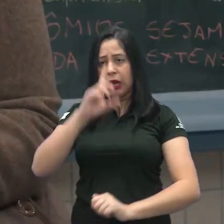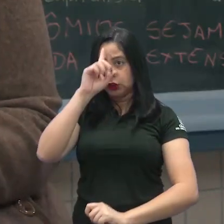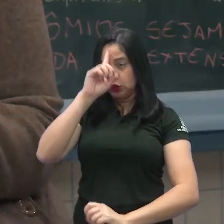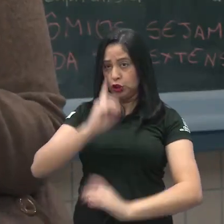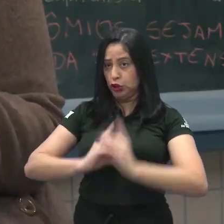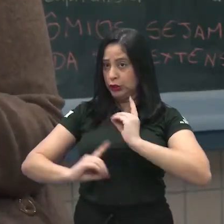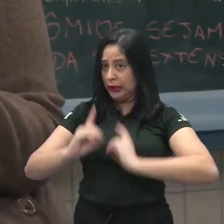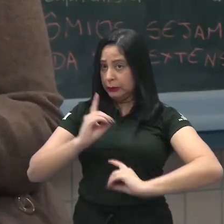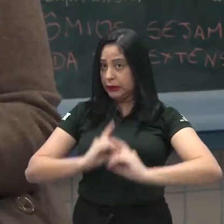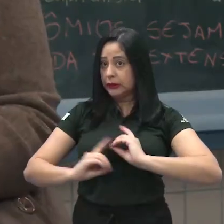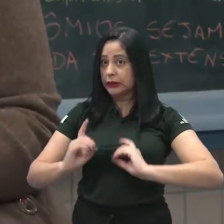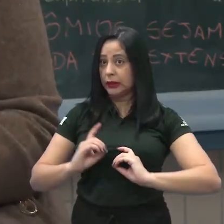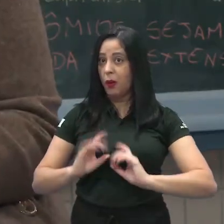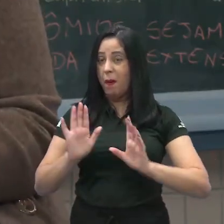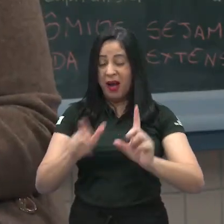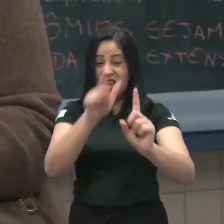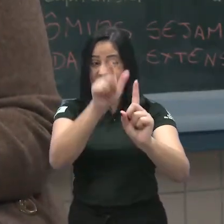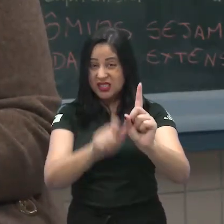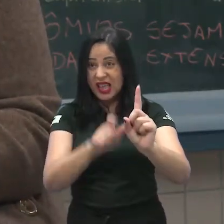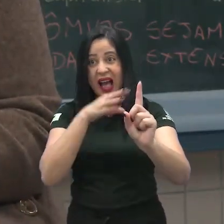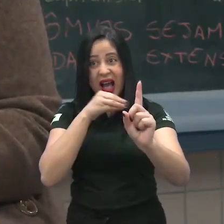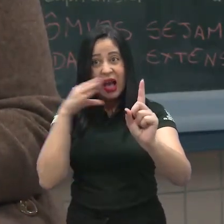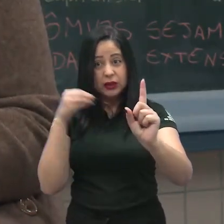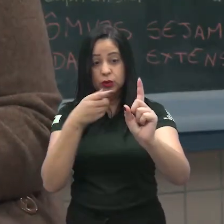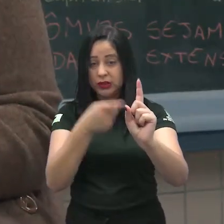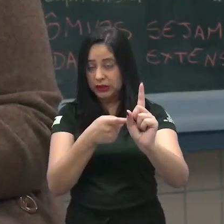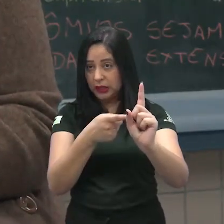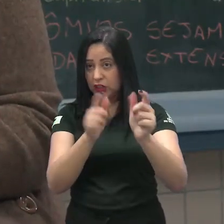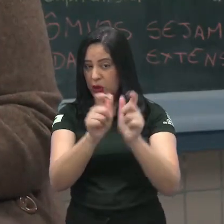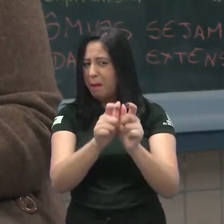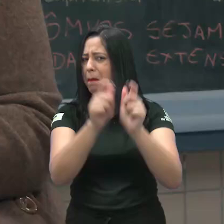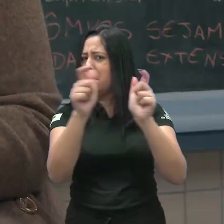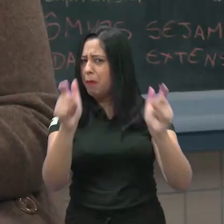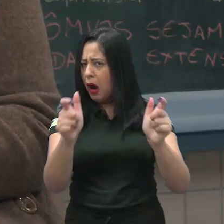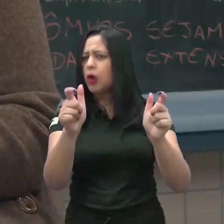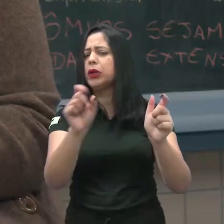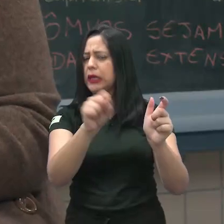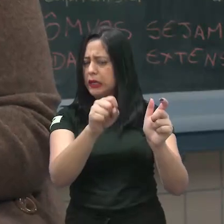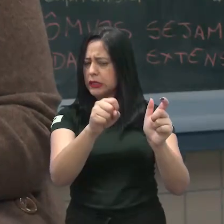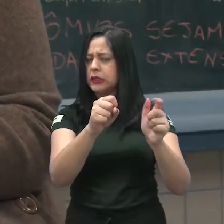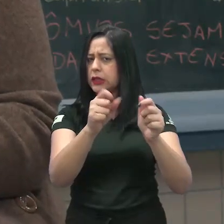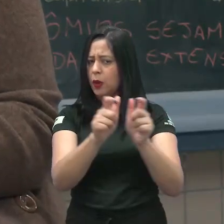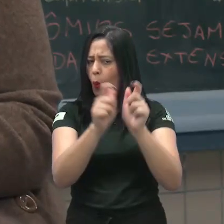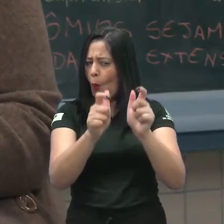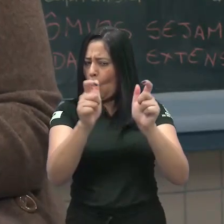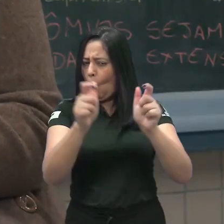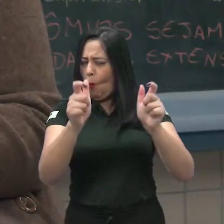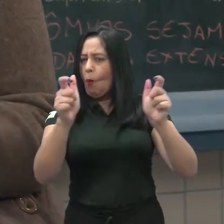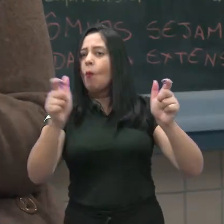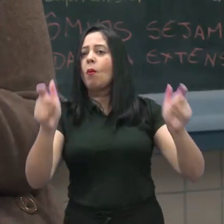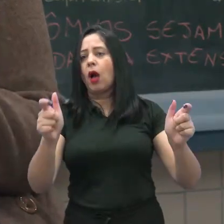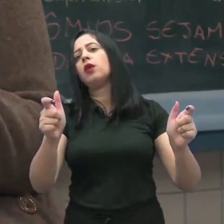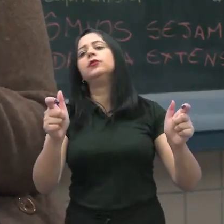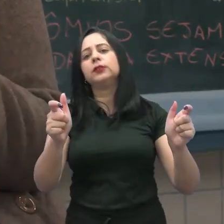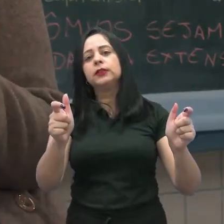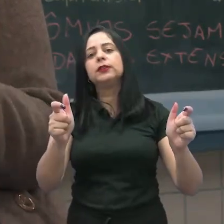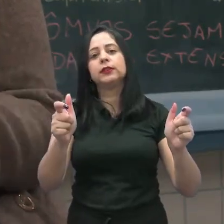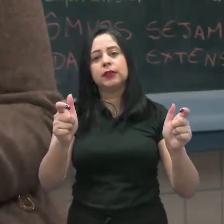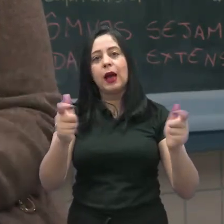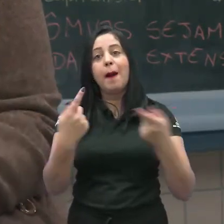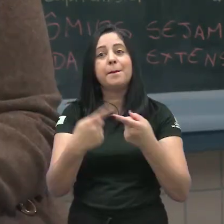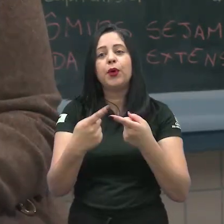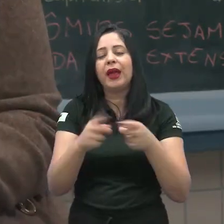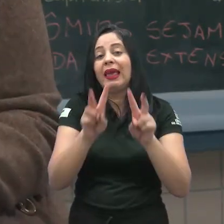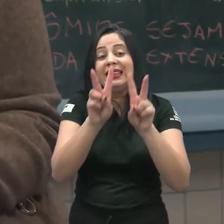mas nos adolescentes especialmente, né, a gente tem percebido muitas